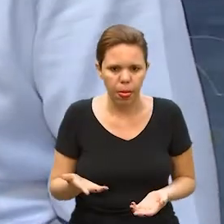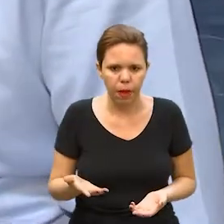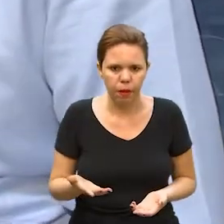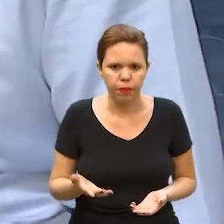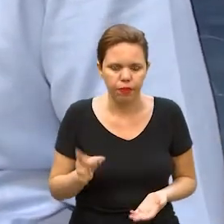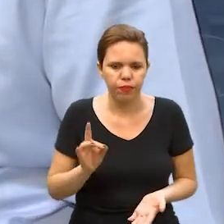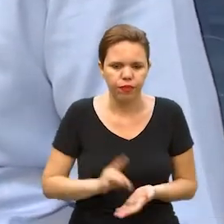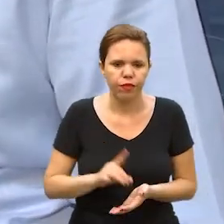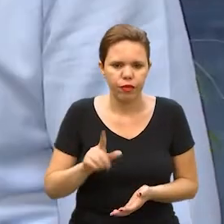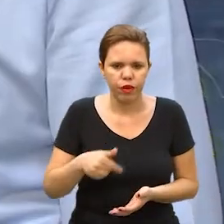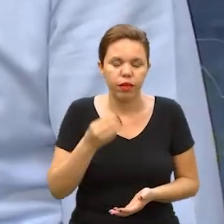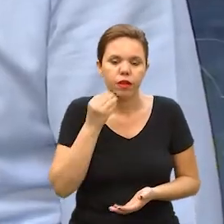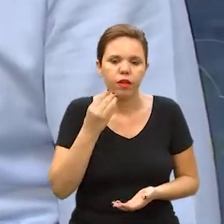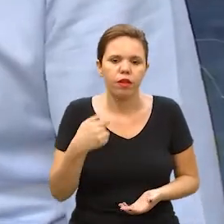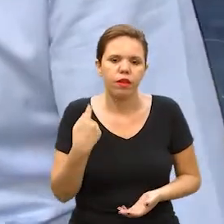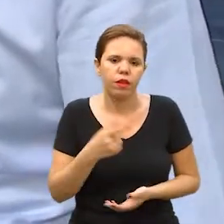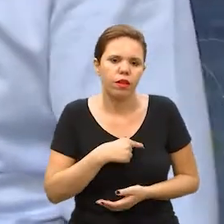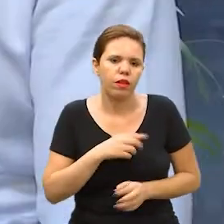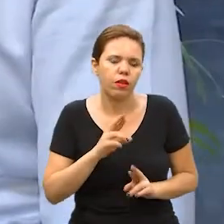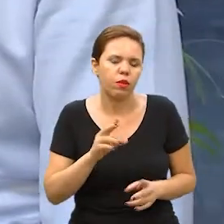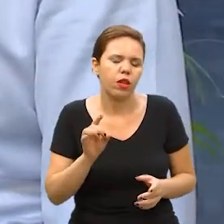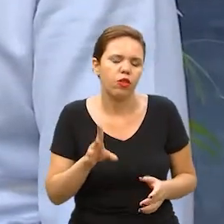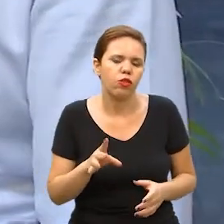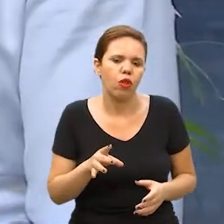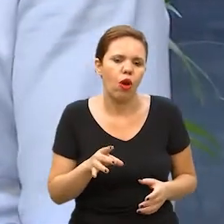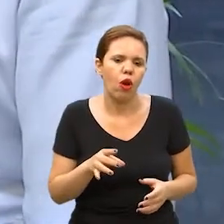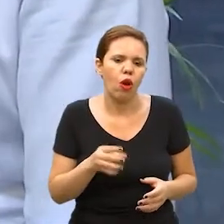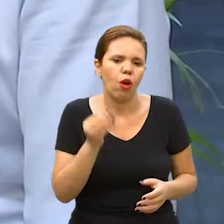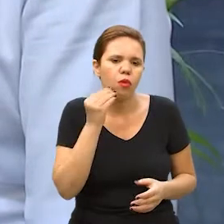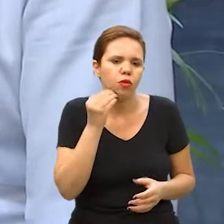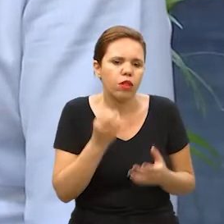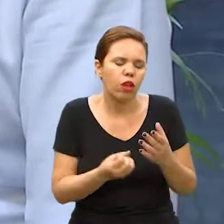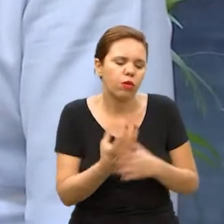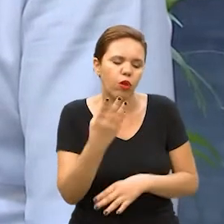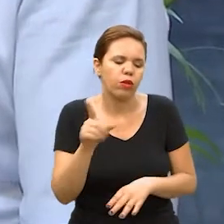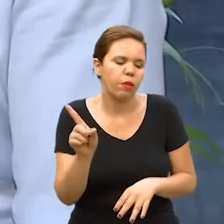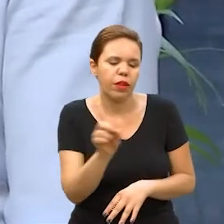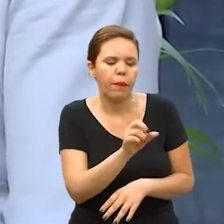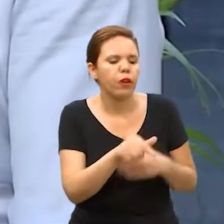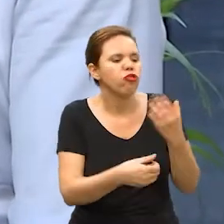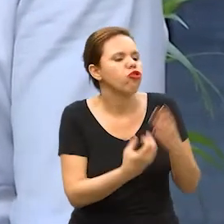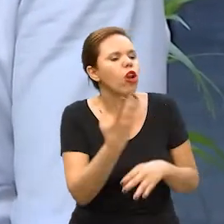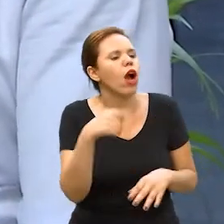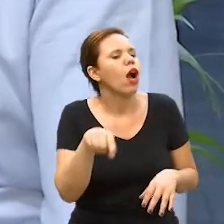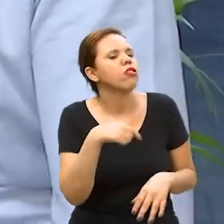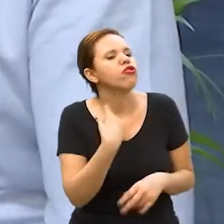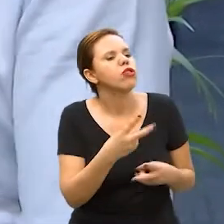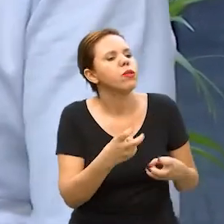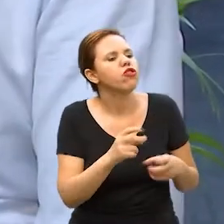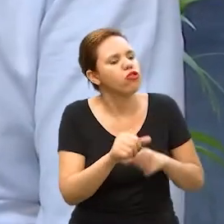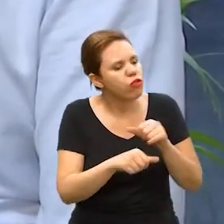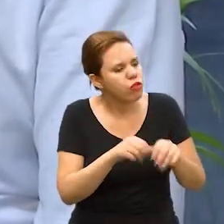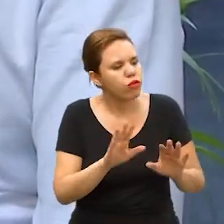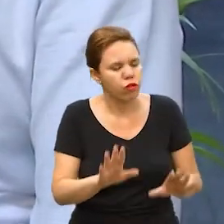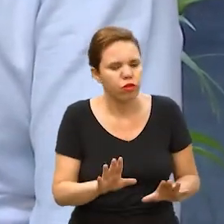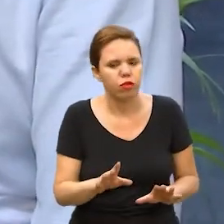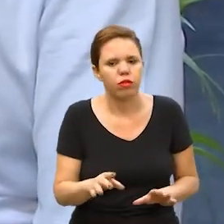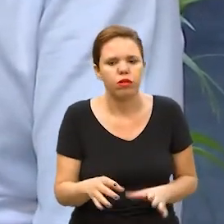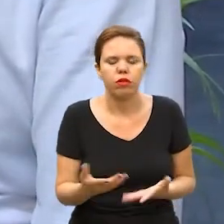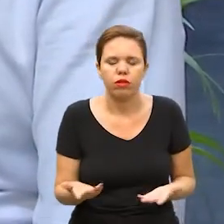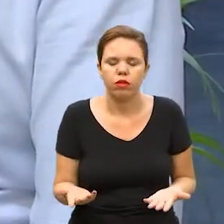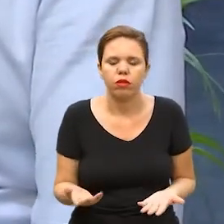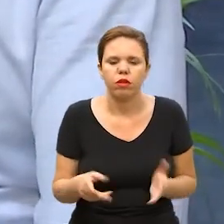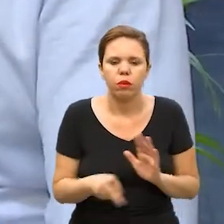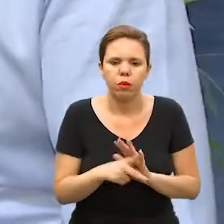de fato esse espaço. A gente não espera o mercado vir e a gente perceber que já houve uma transformação. Então,